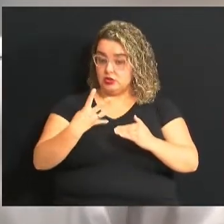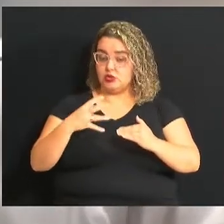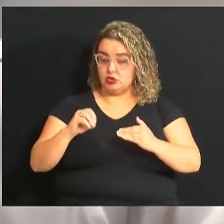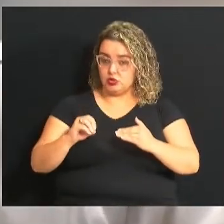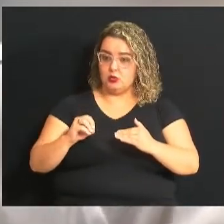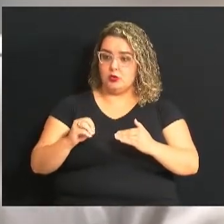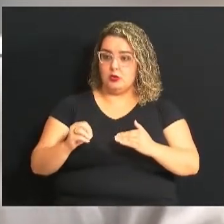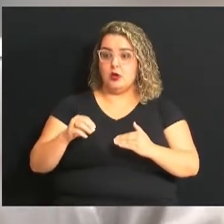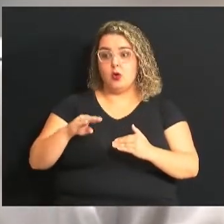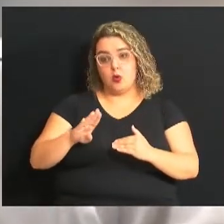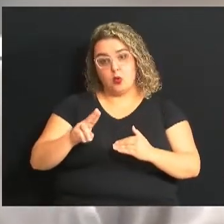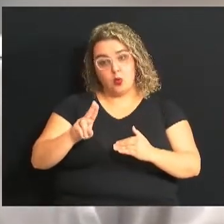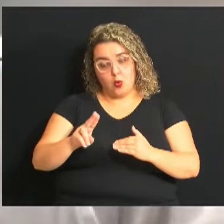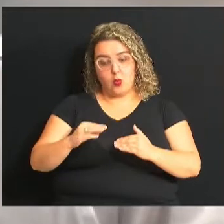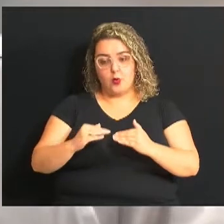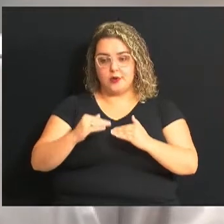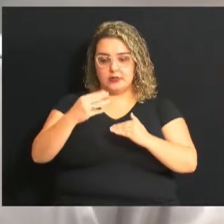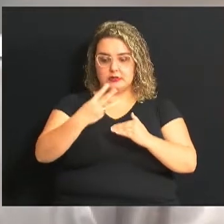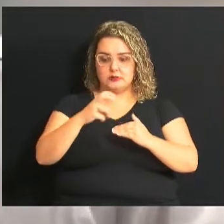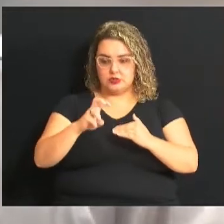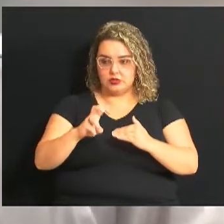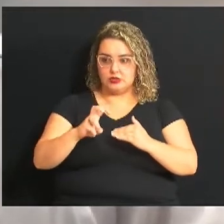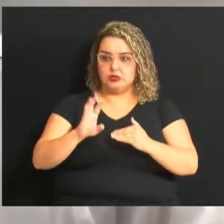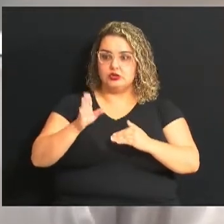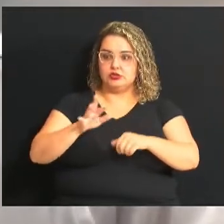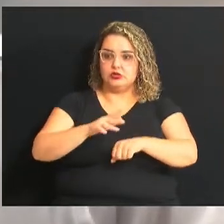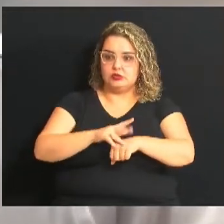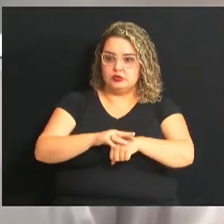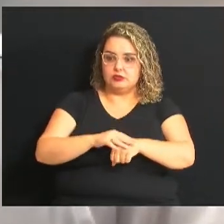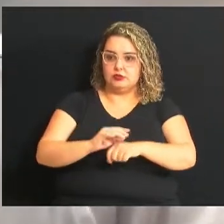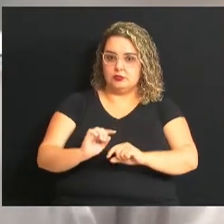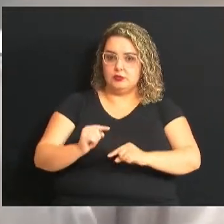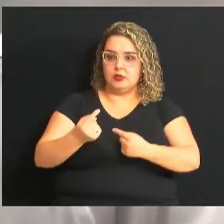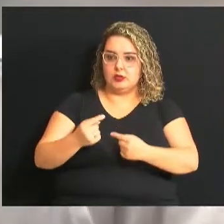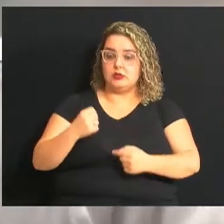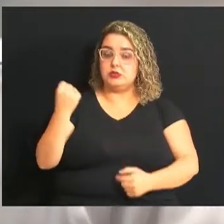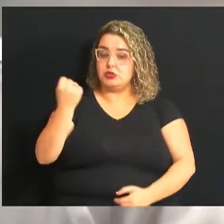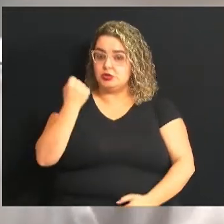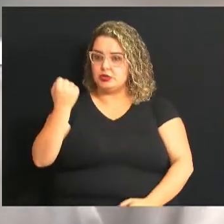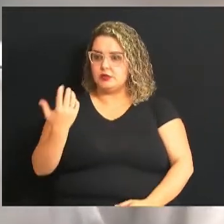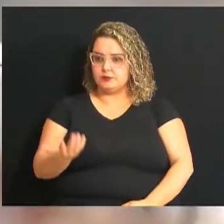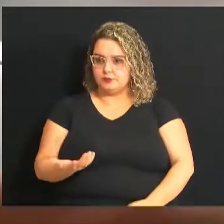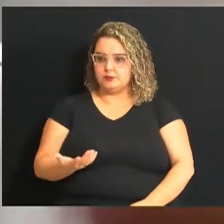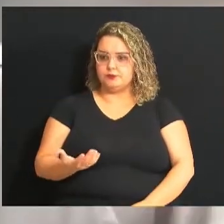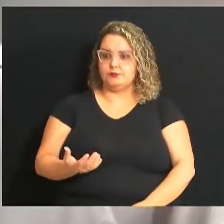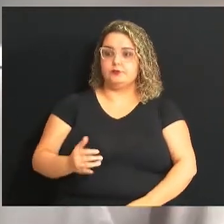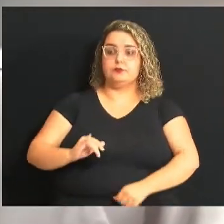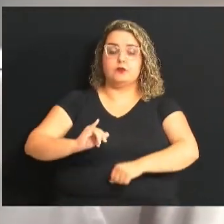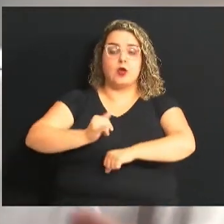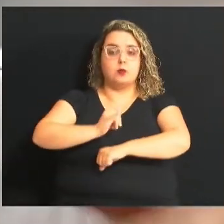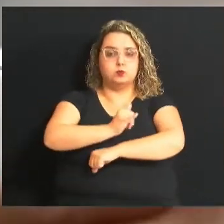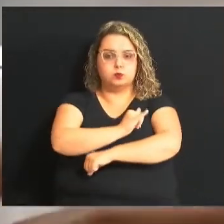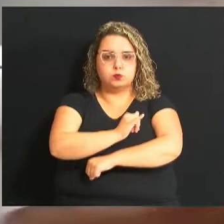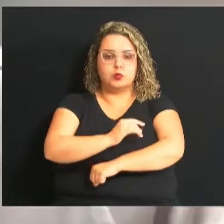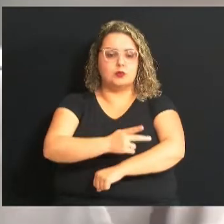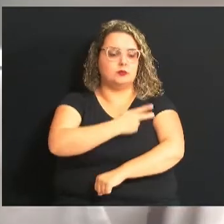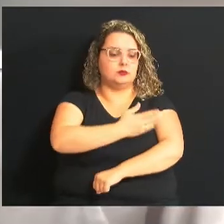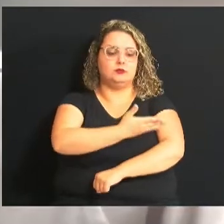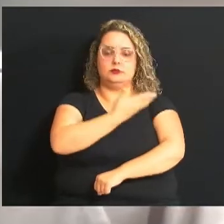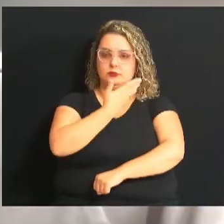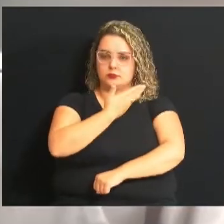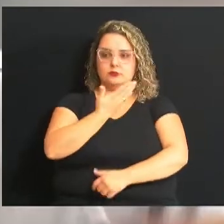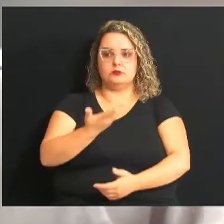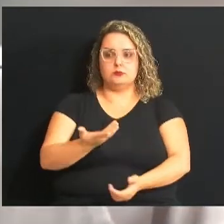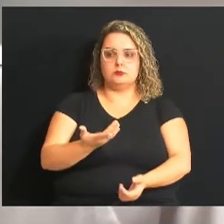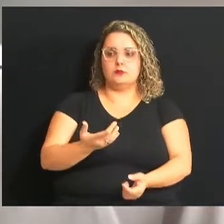acima de 35, mas já tenha doenças provocadas ou agravadas pela obesidade, como a hipertensão arterial,